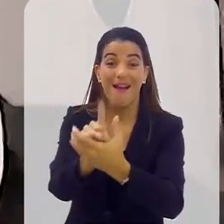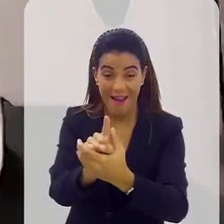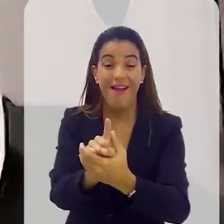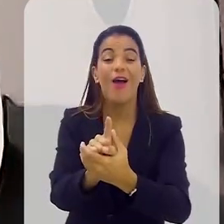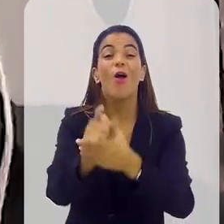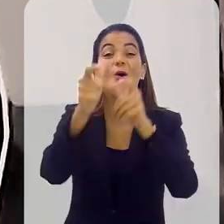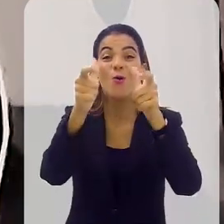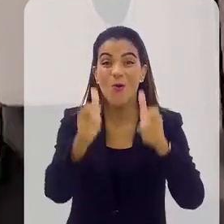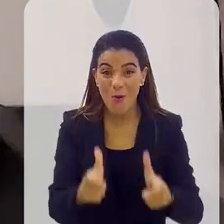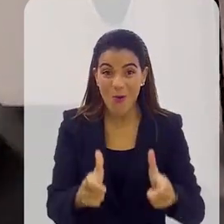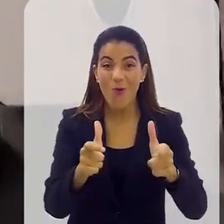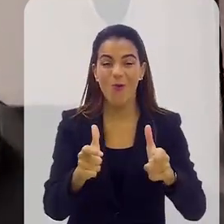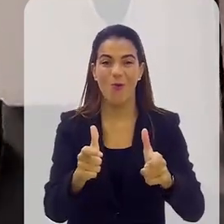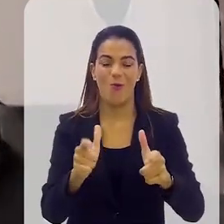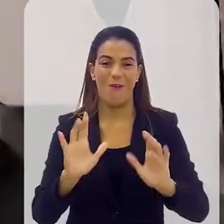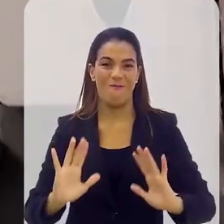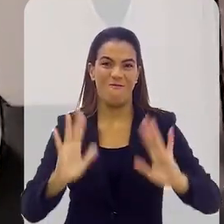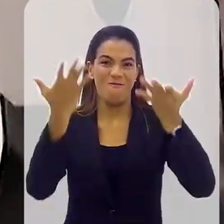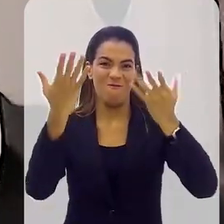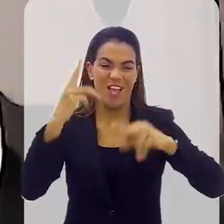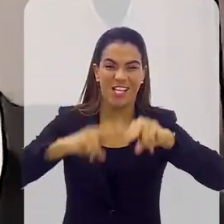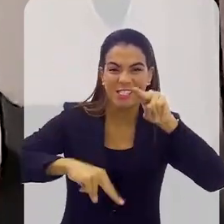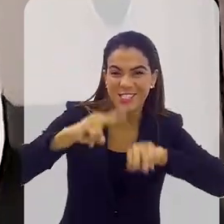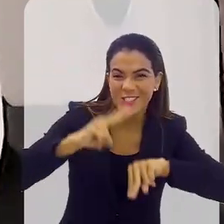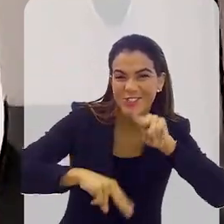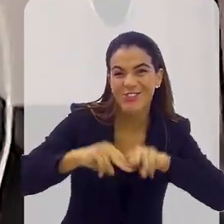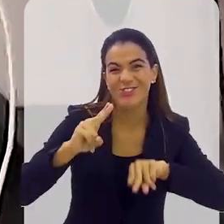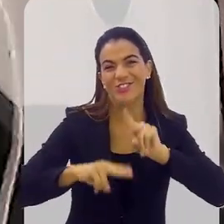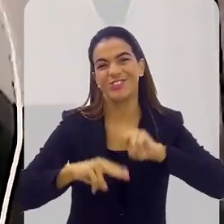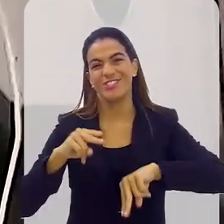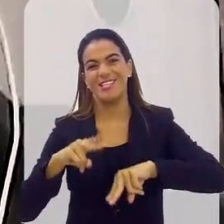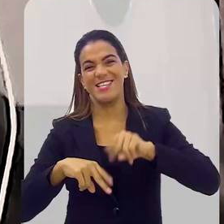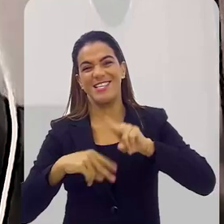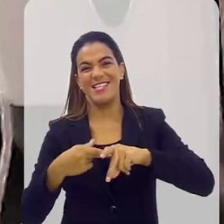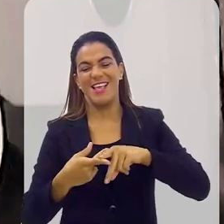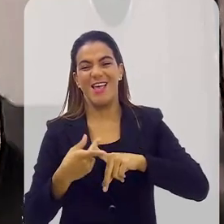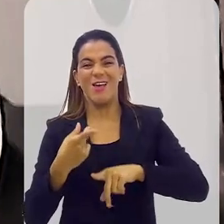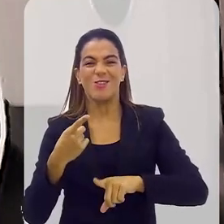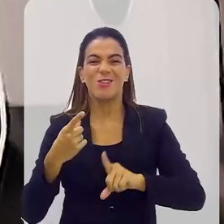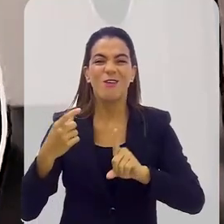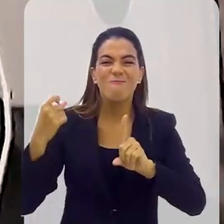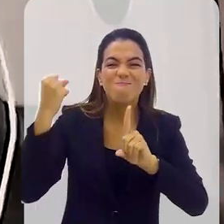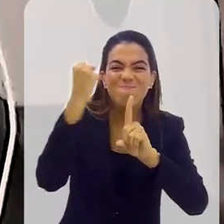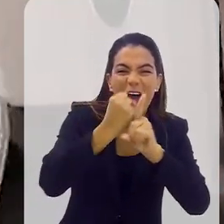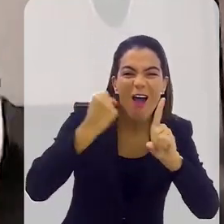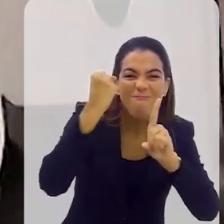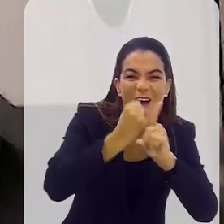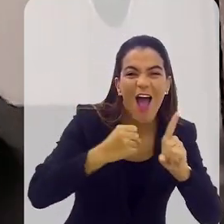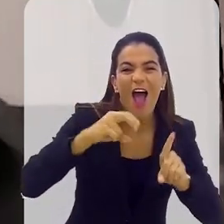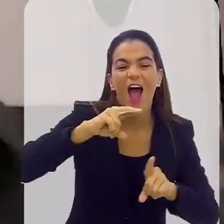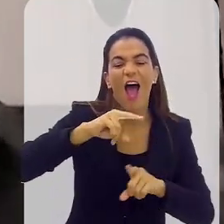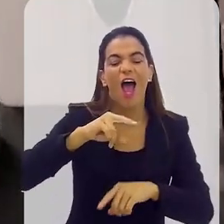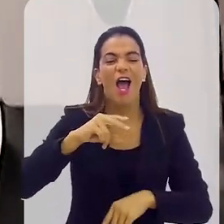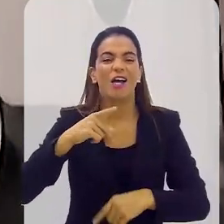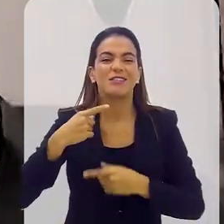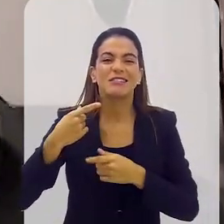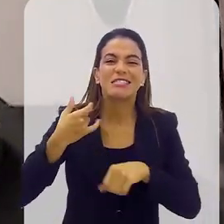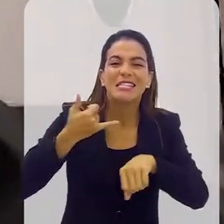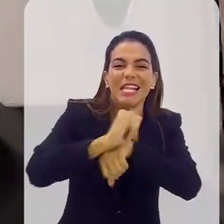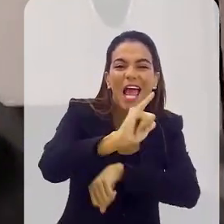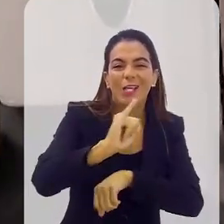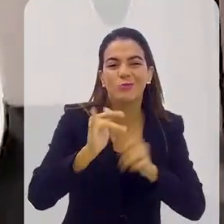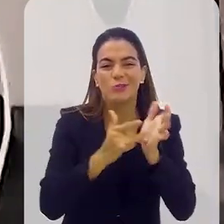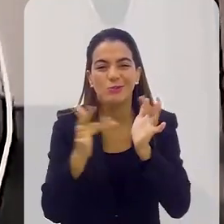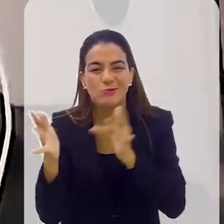ele para o núcleo das festas juninas, de malhar Judas, de brincar de carniça, de polícia e